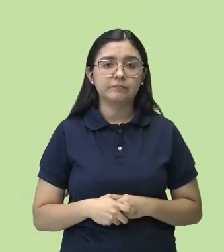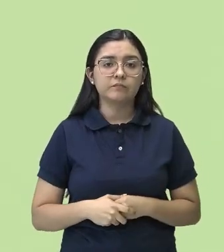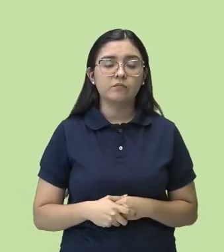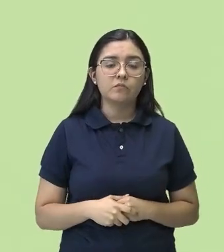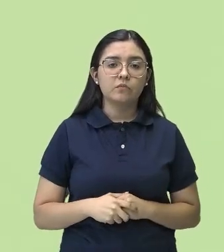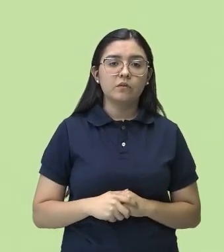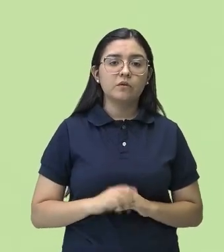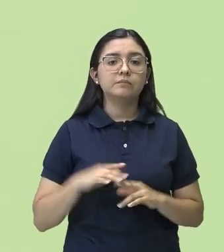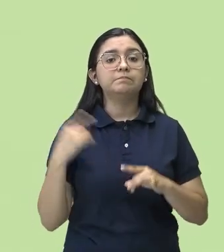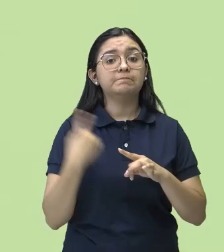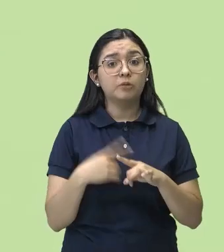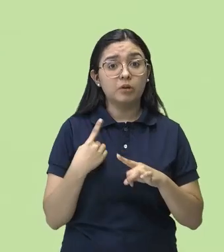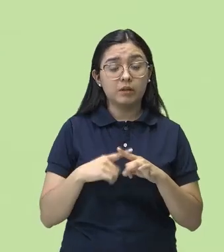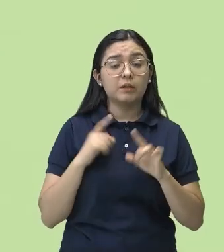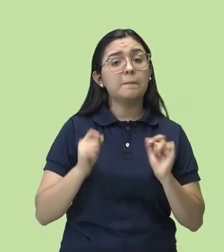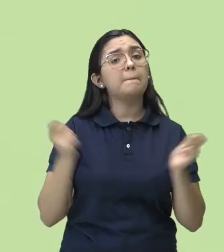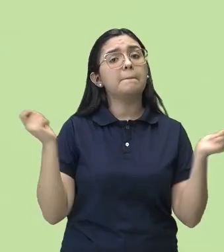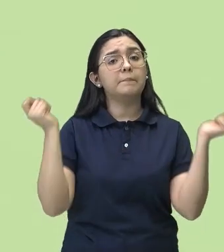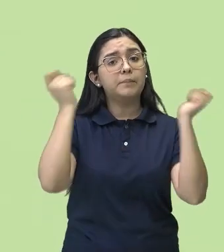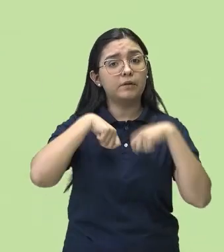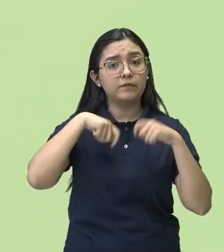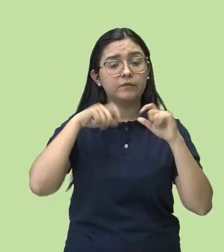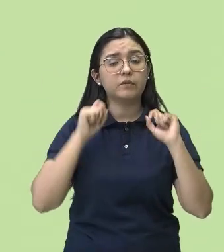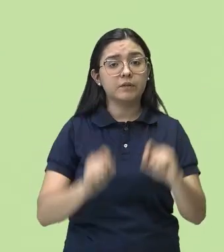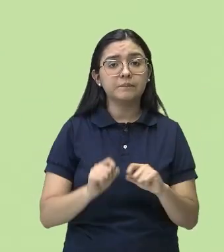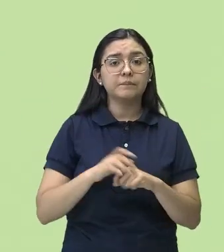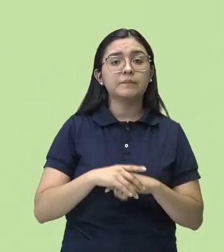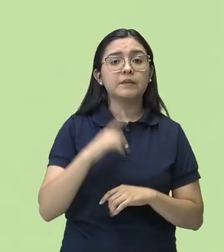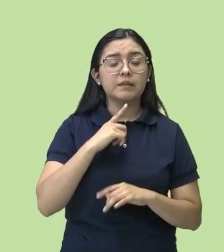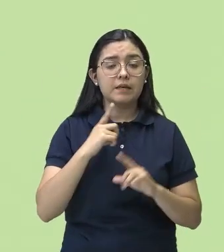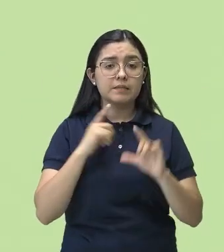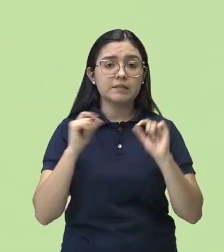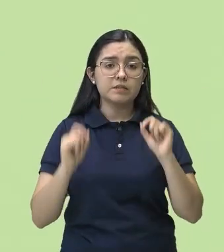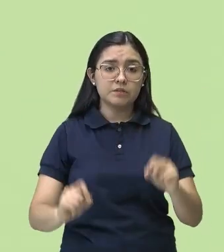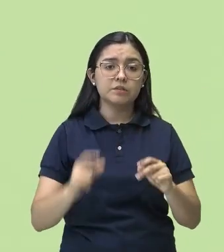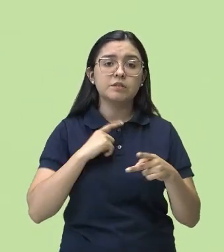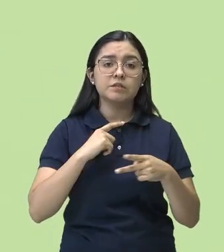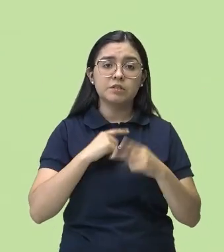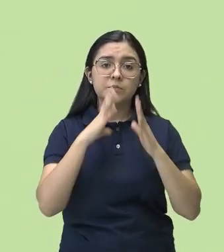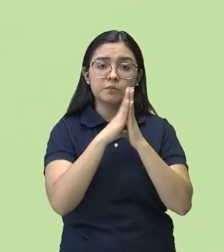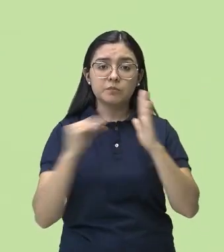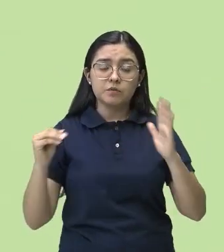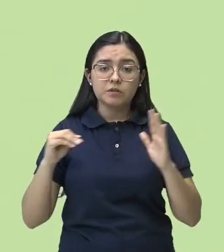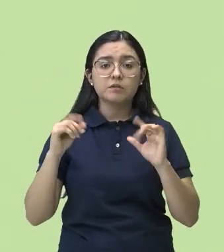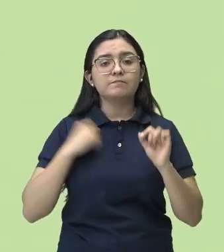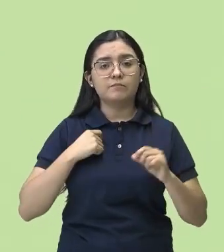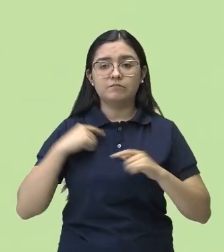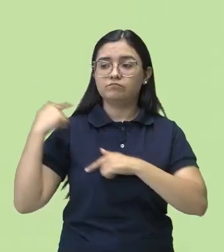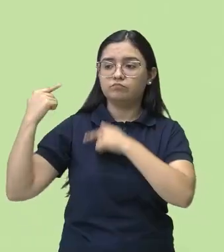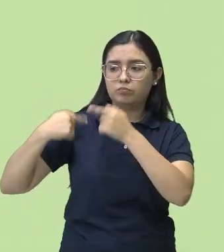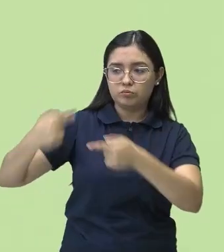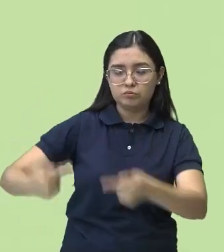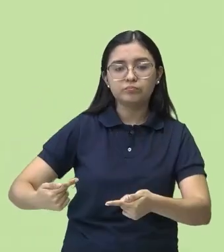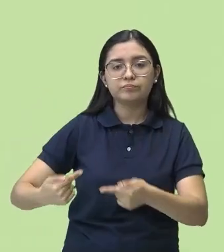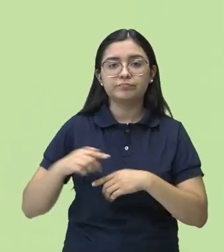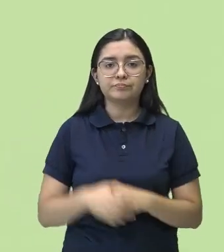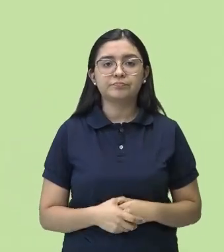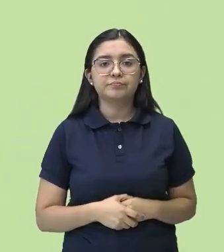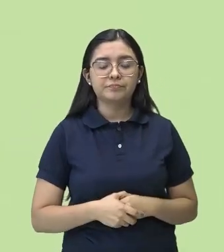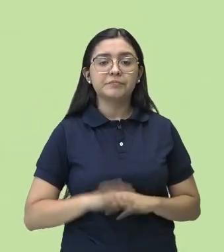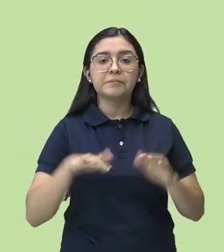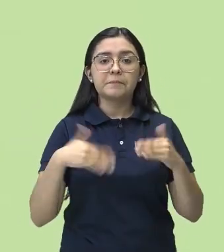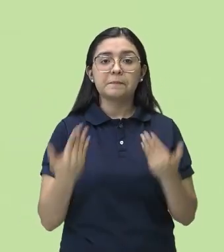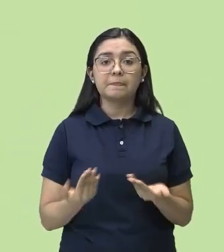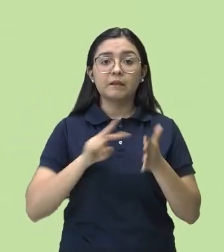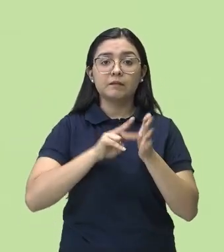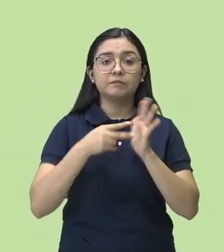câncer, porque é muito provável que essas informações, essas mutações, elas passem de uma geração para outra.